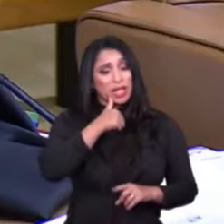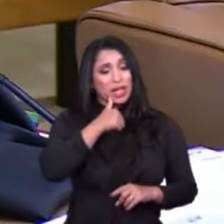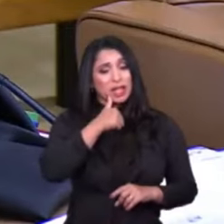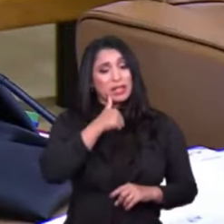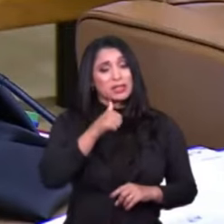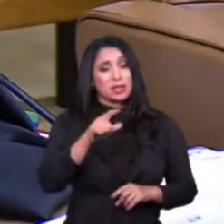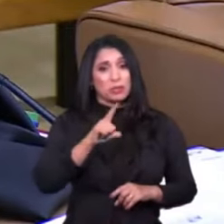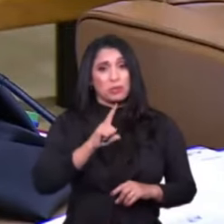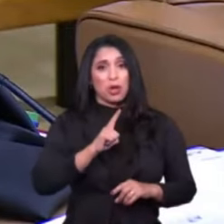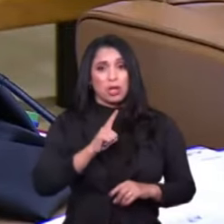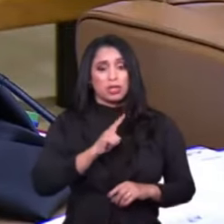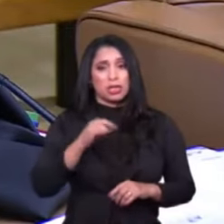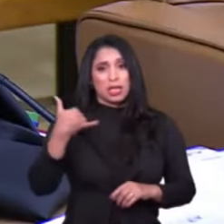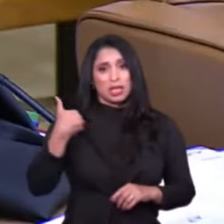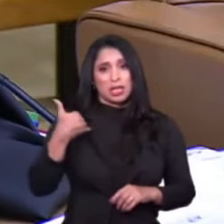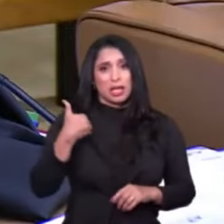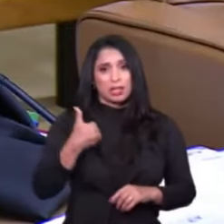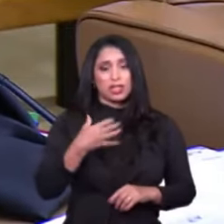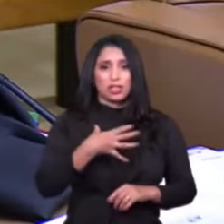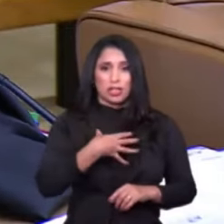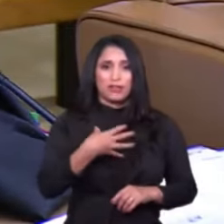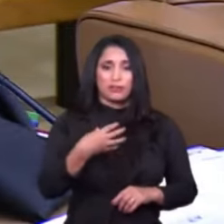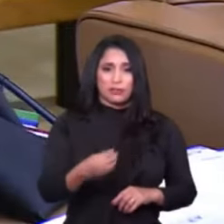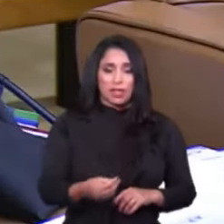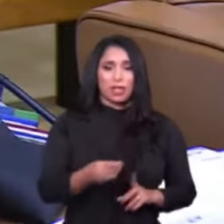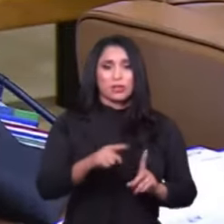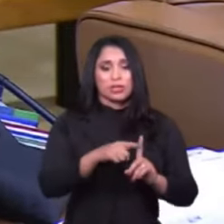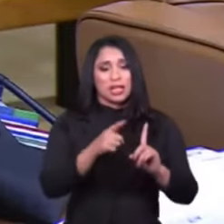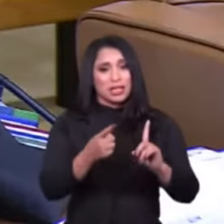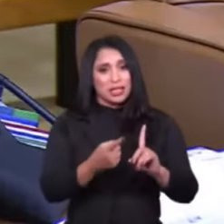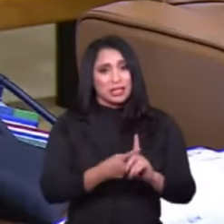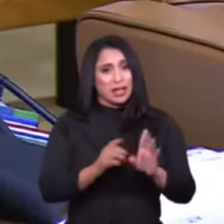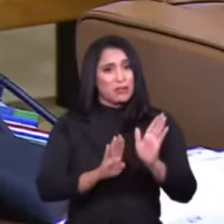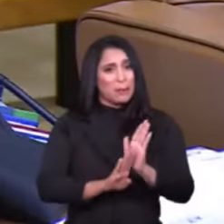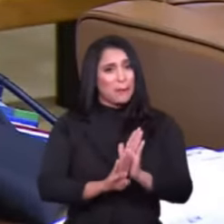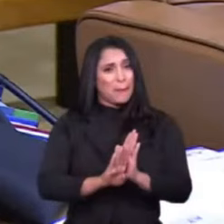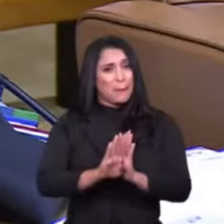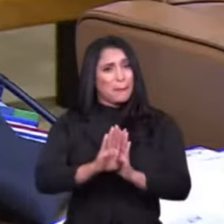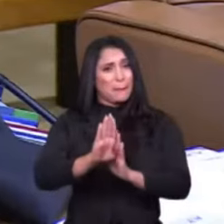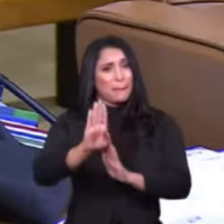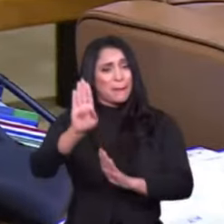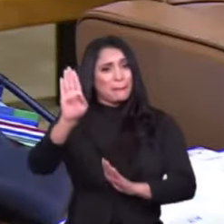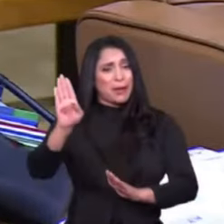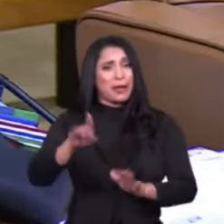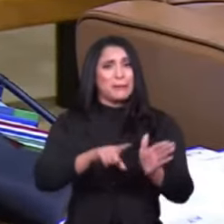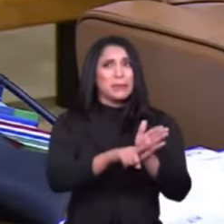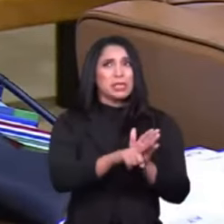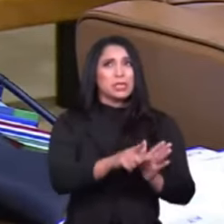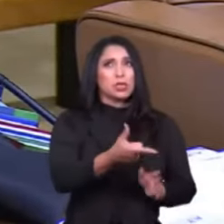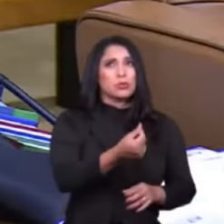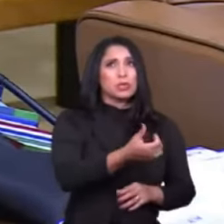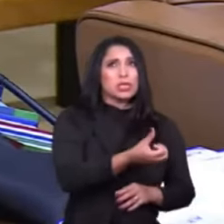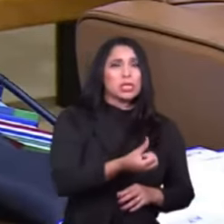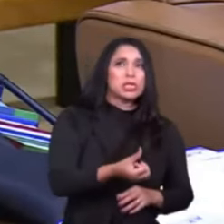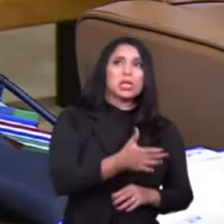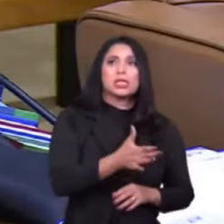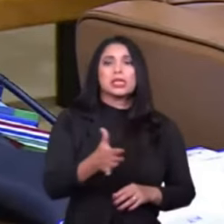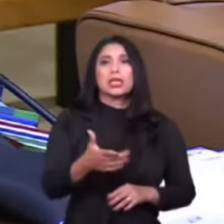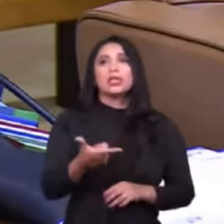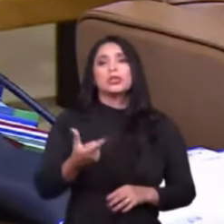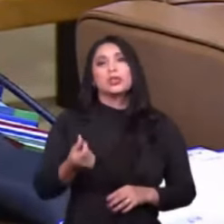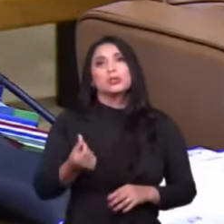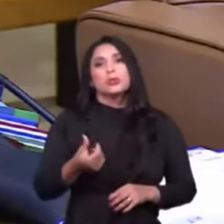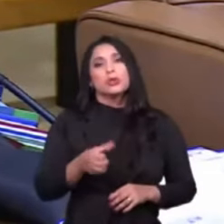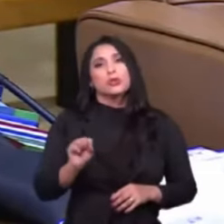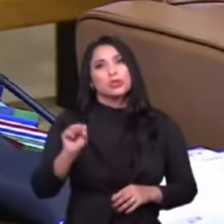aumentou significativamente. Dados combinados de pesquisas no período de 2016 a 2018